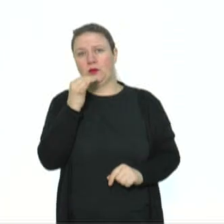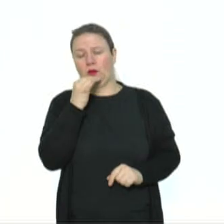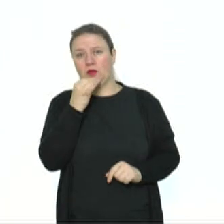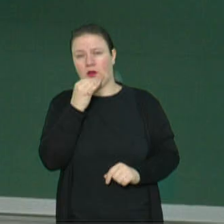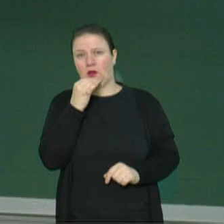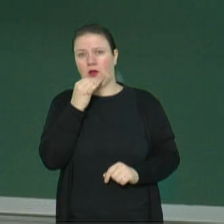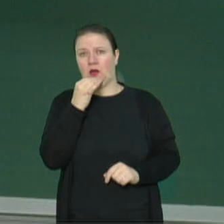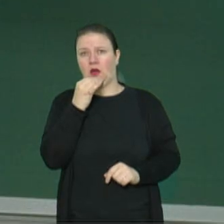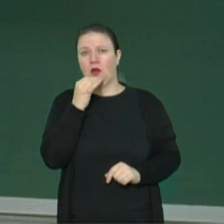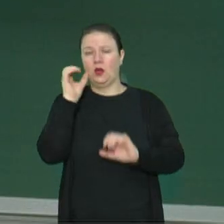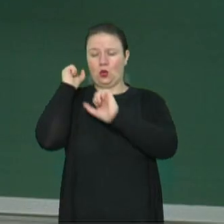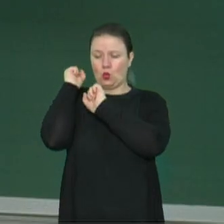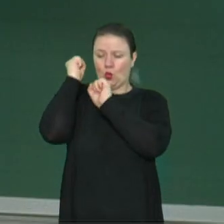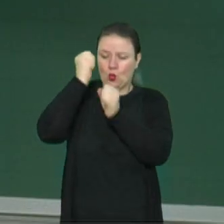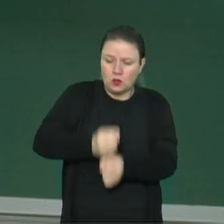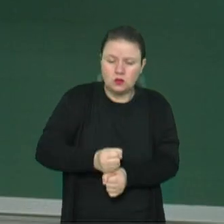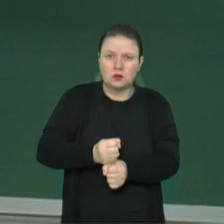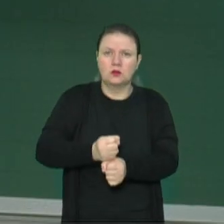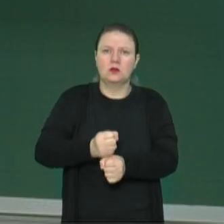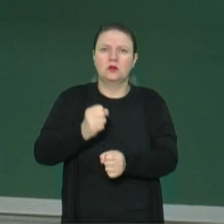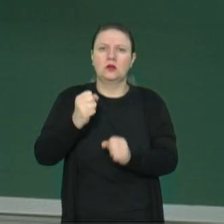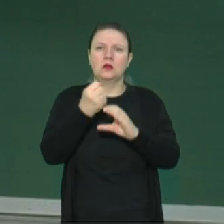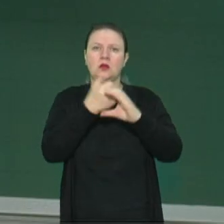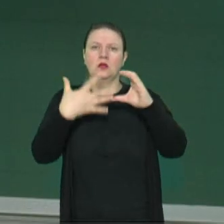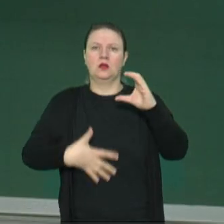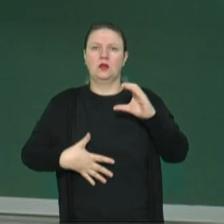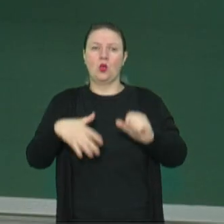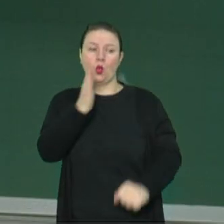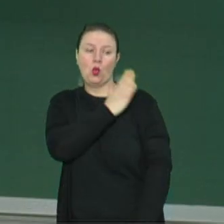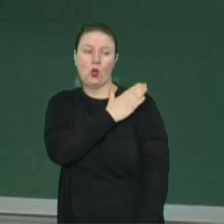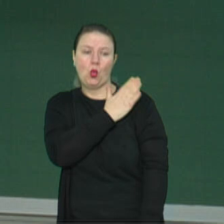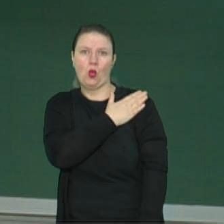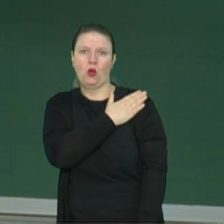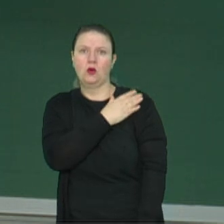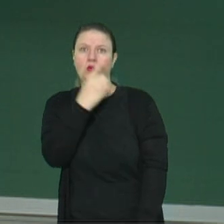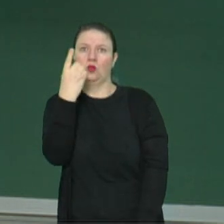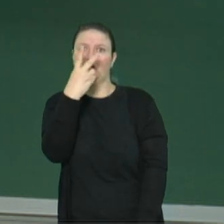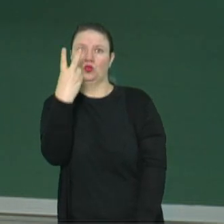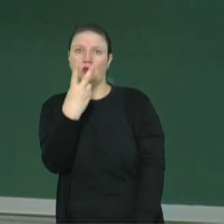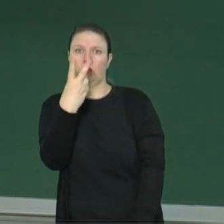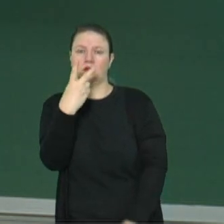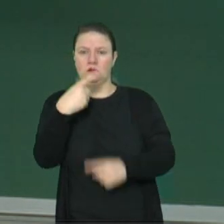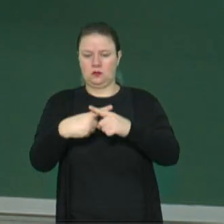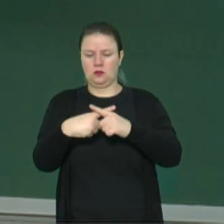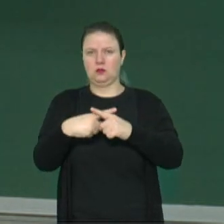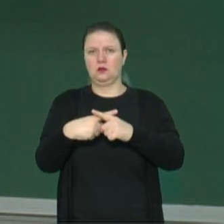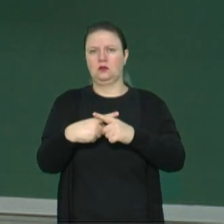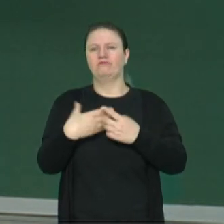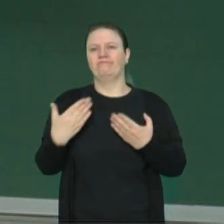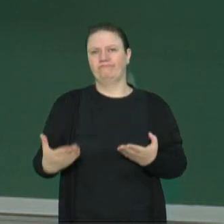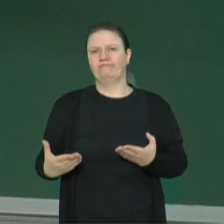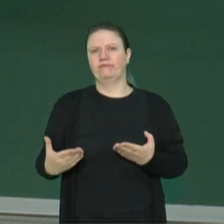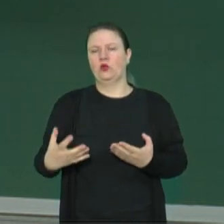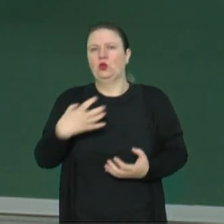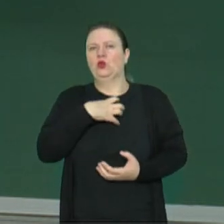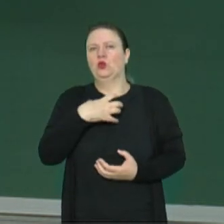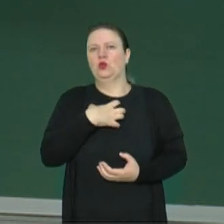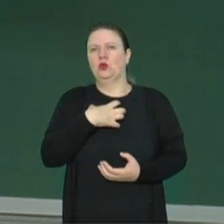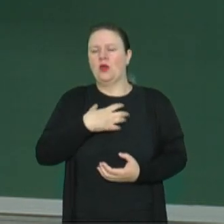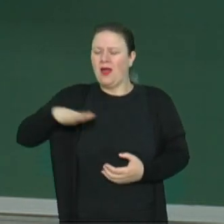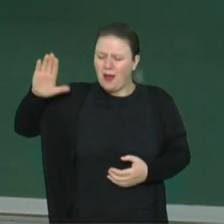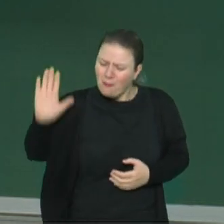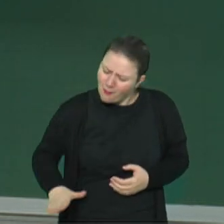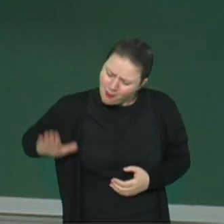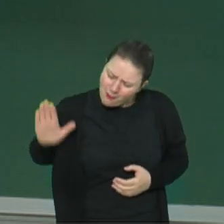quê? No jiu-jitsu, caracteriza por dois toques. Então o atleta bateu de maneira no